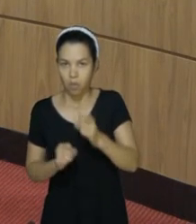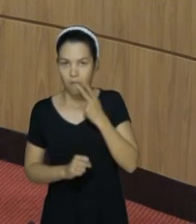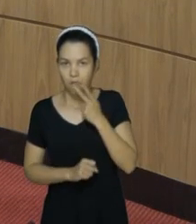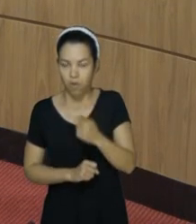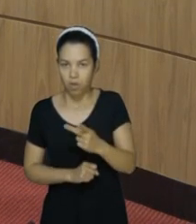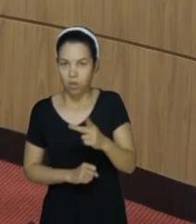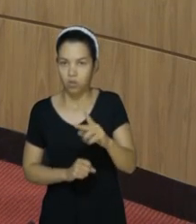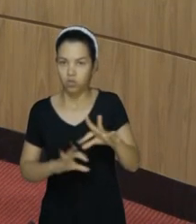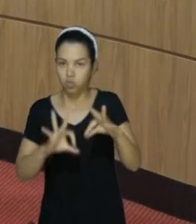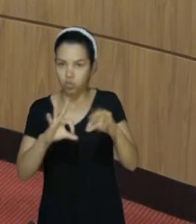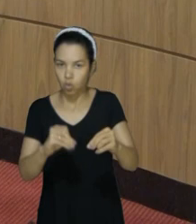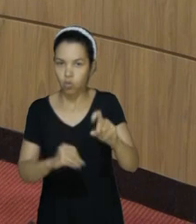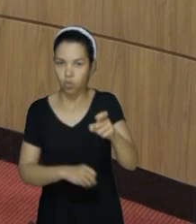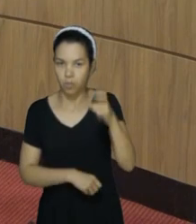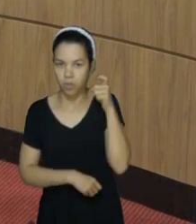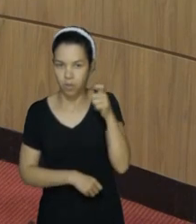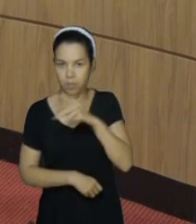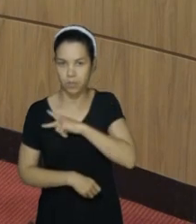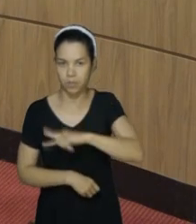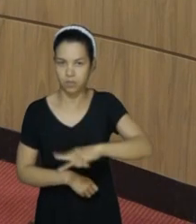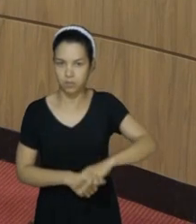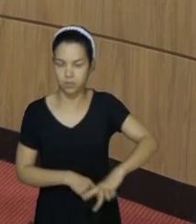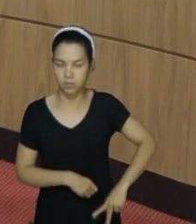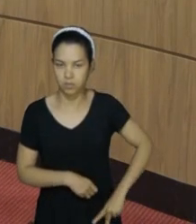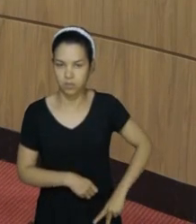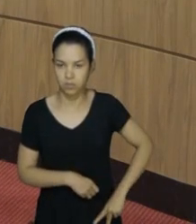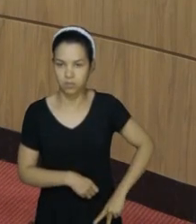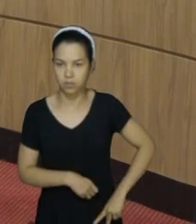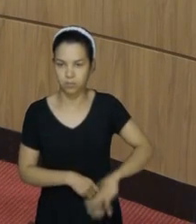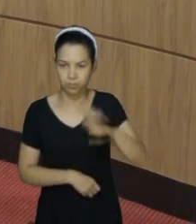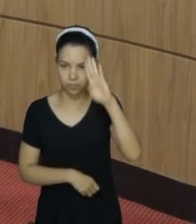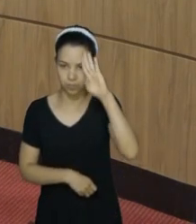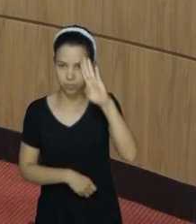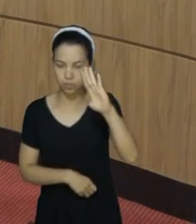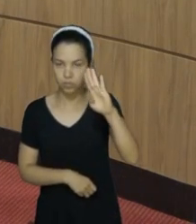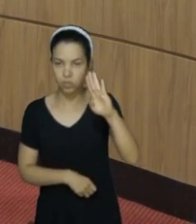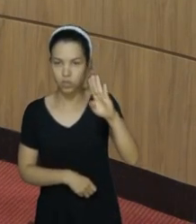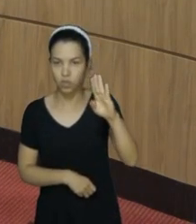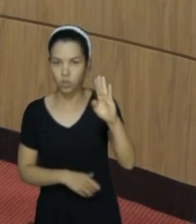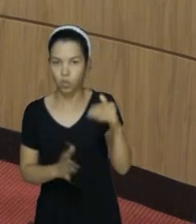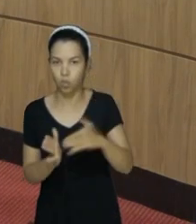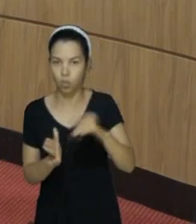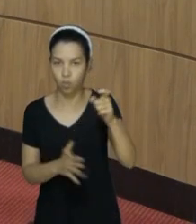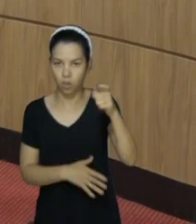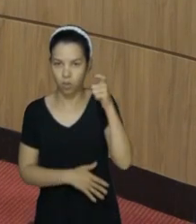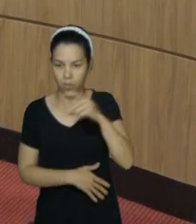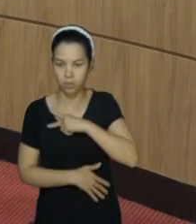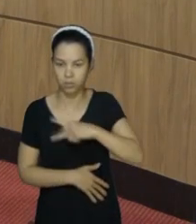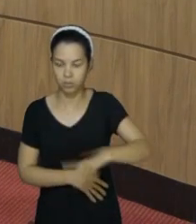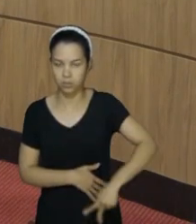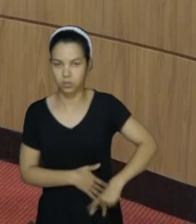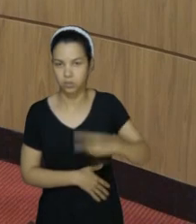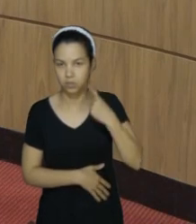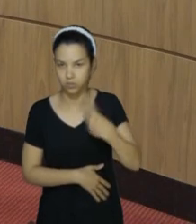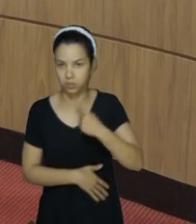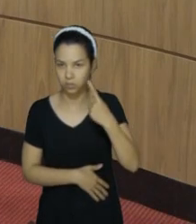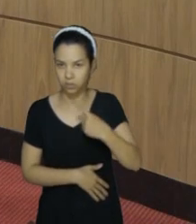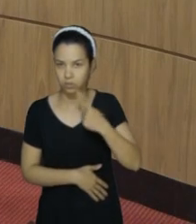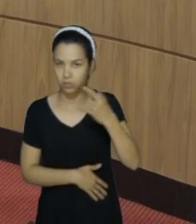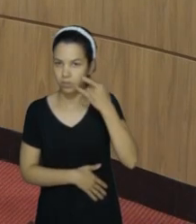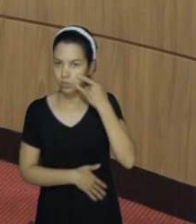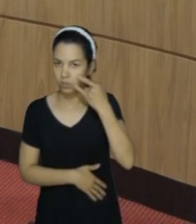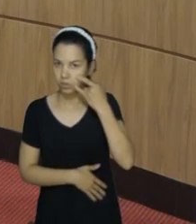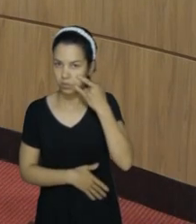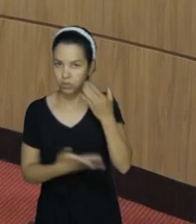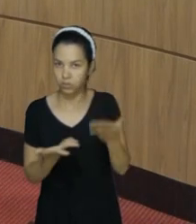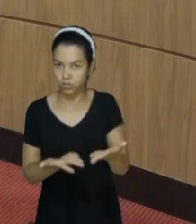ex-presidentes, mas especialmente do último ex-presidente, deputado deputado Mauro de Nadal, Vossa Excelência